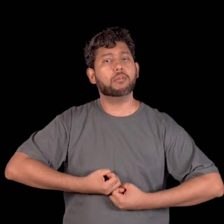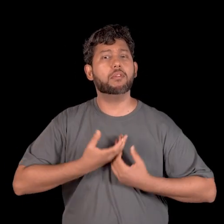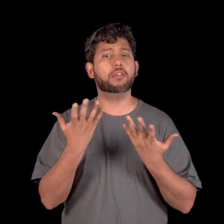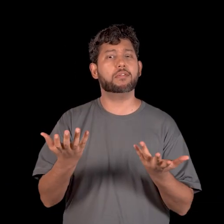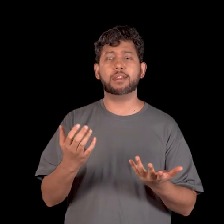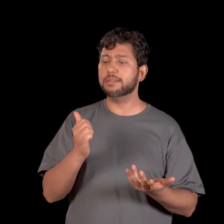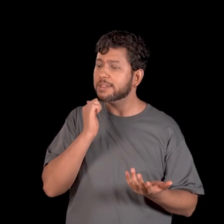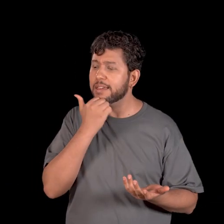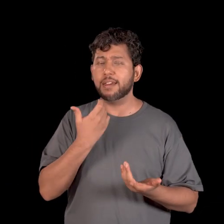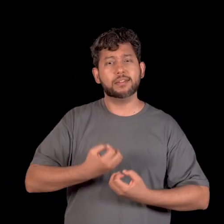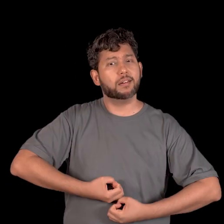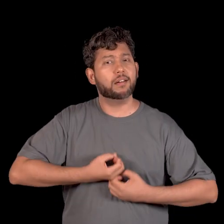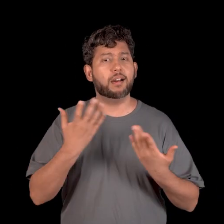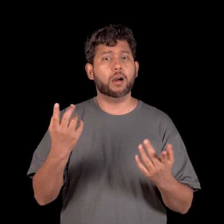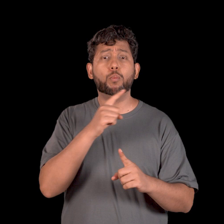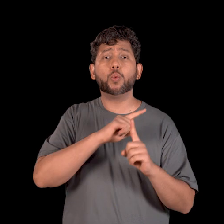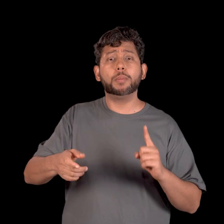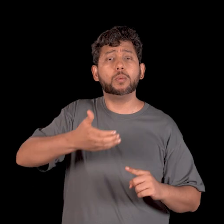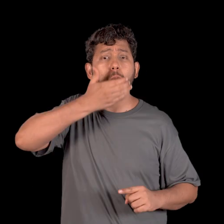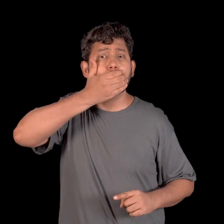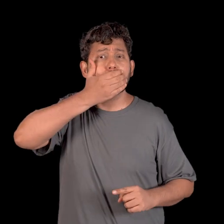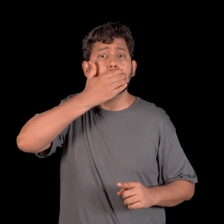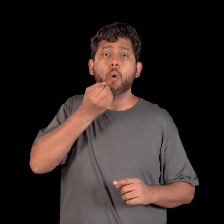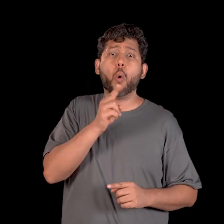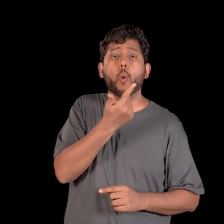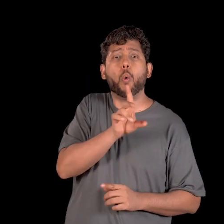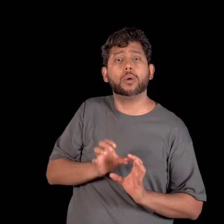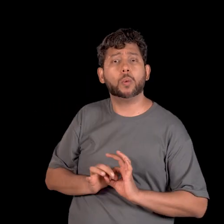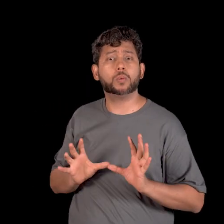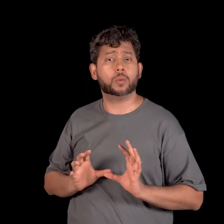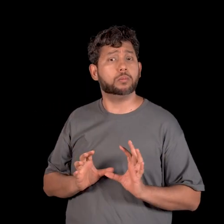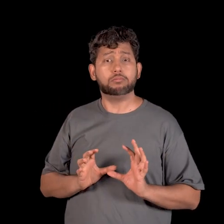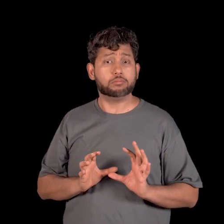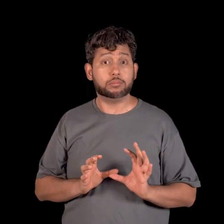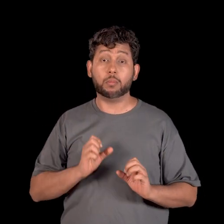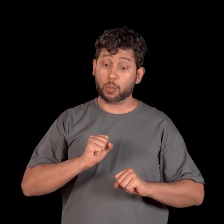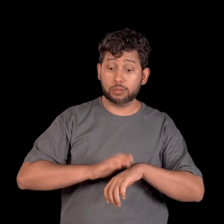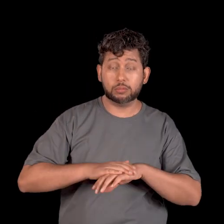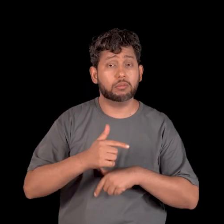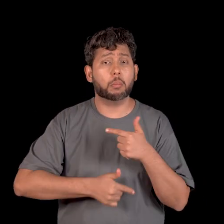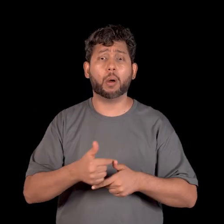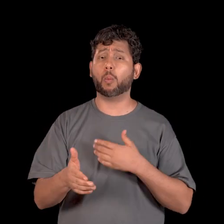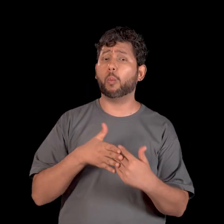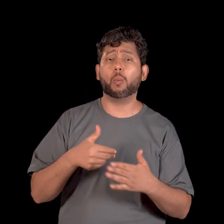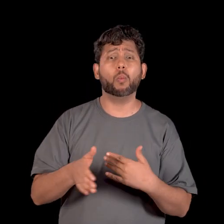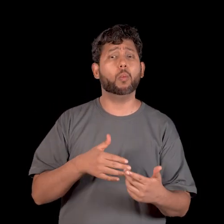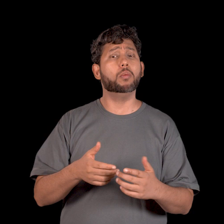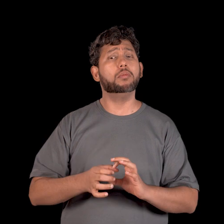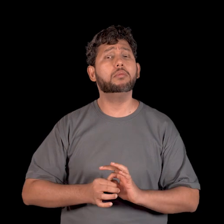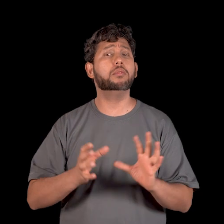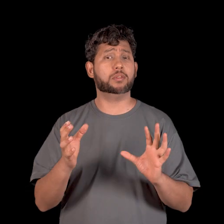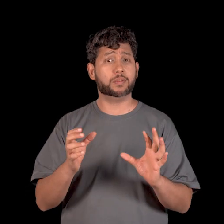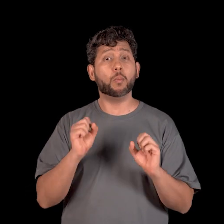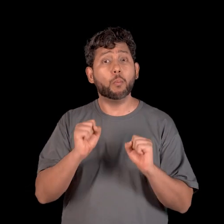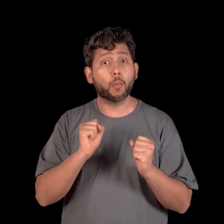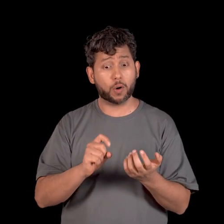artística, científica e de comunicação, independentemente de censura ou licença. O livre exercício de qualquer trabalho,